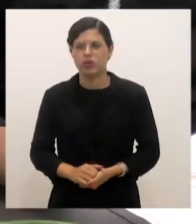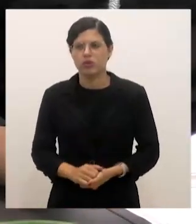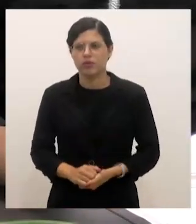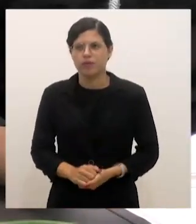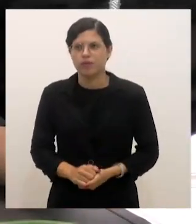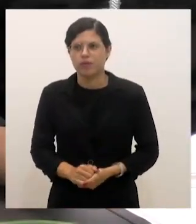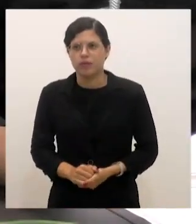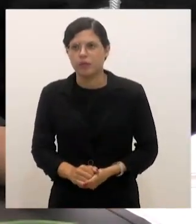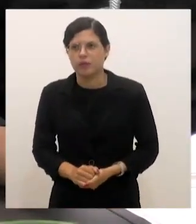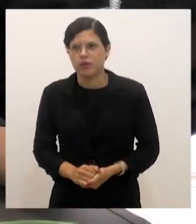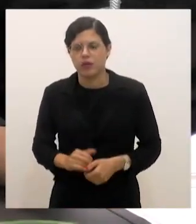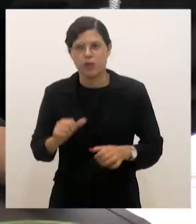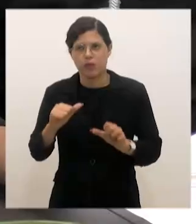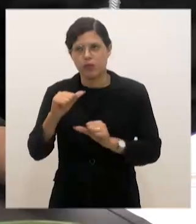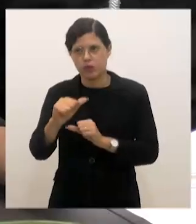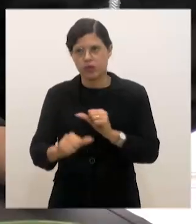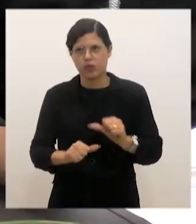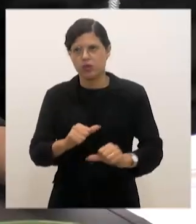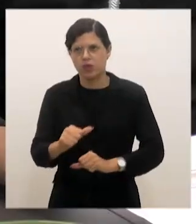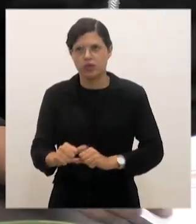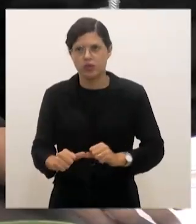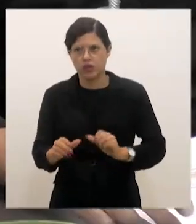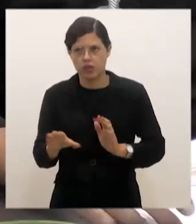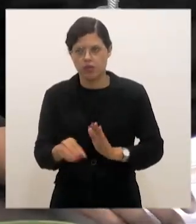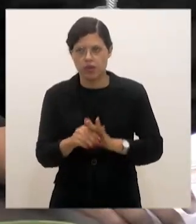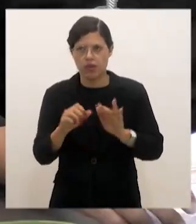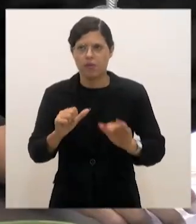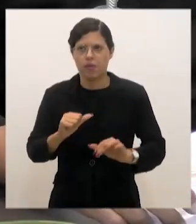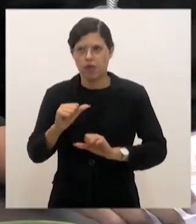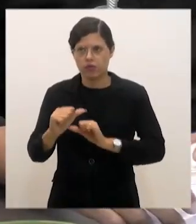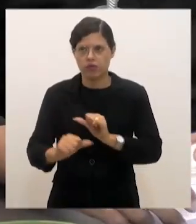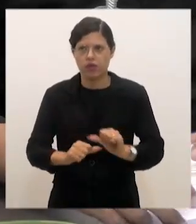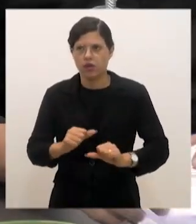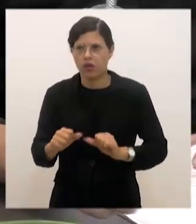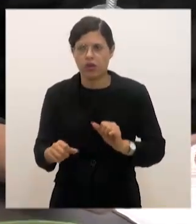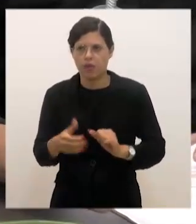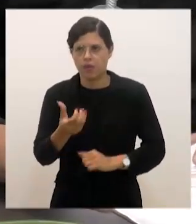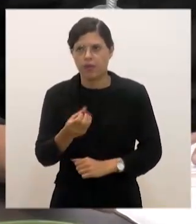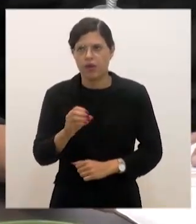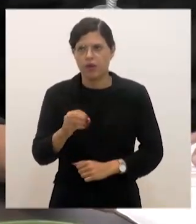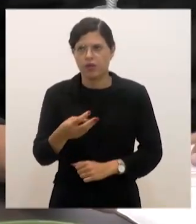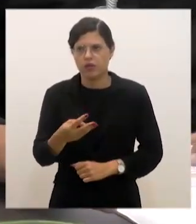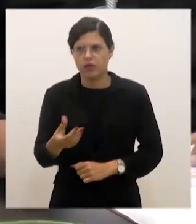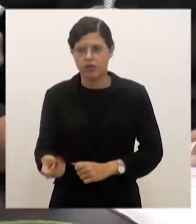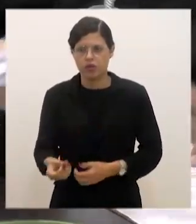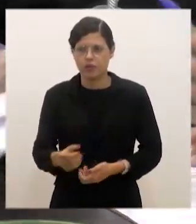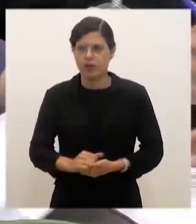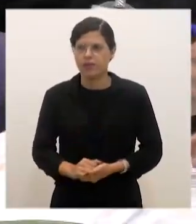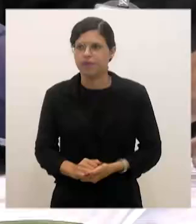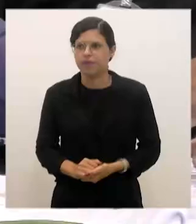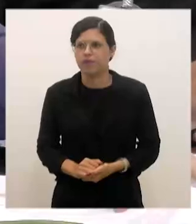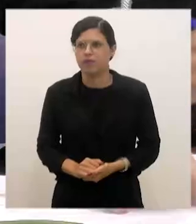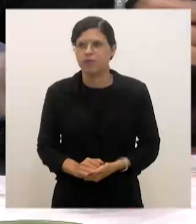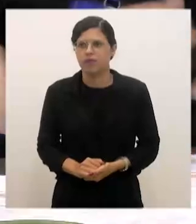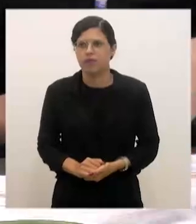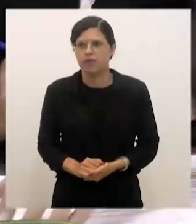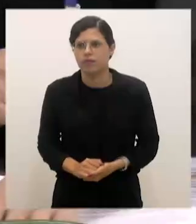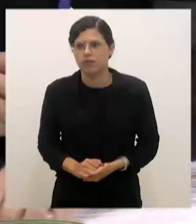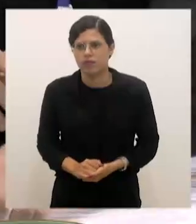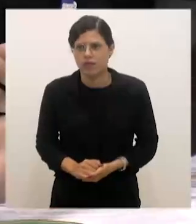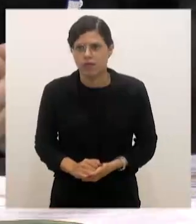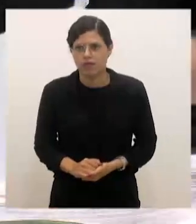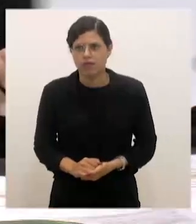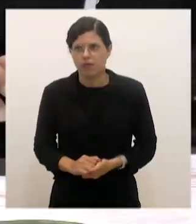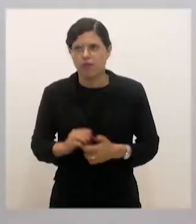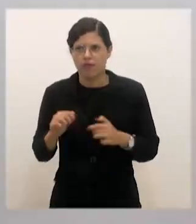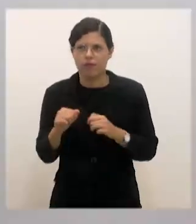assim, mudança, emenda para alterar a 6036. Para você fazer isso, tem que